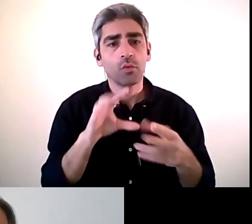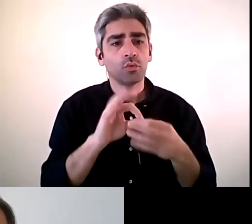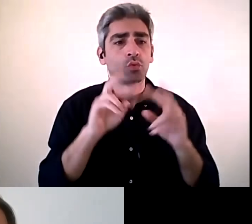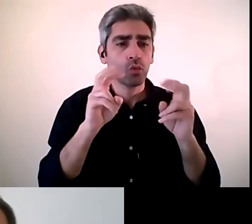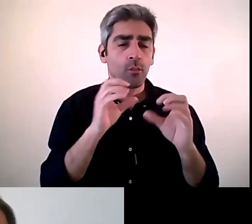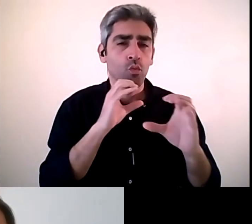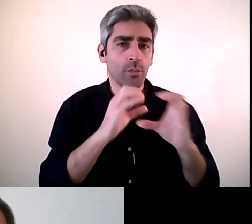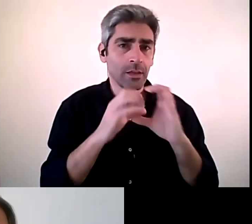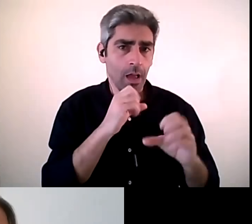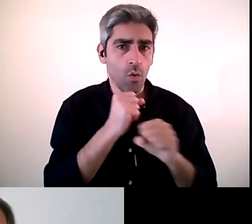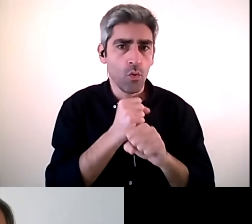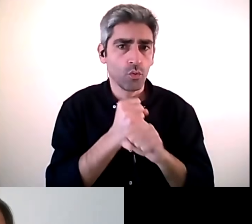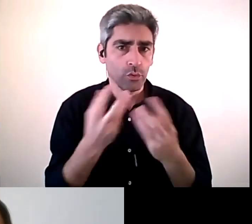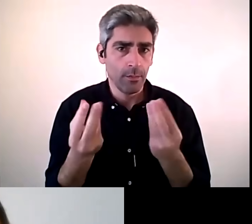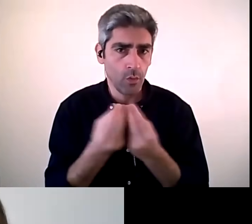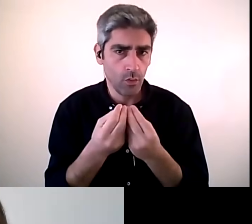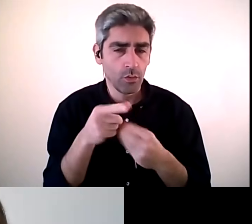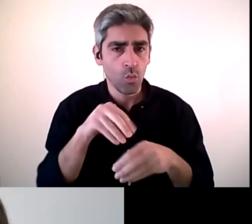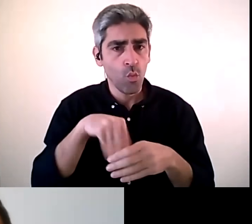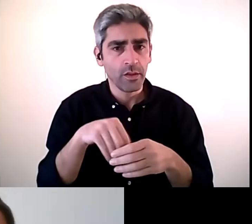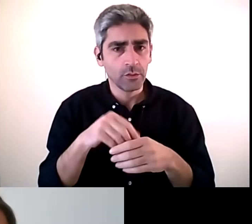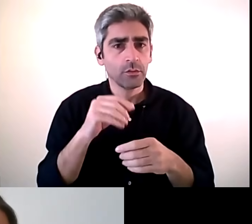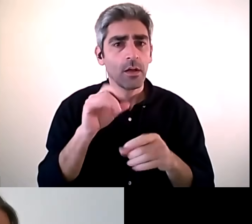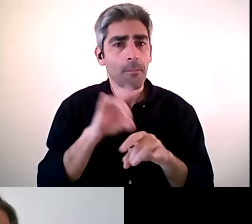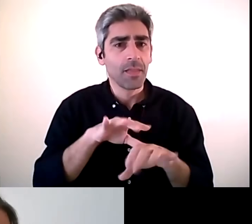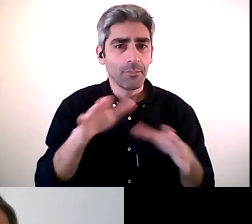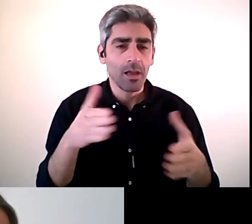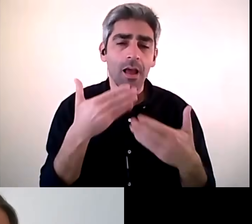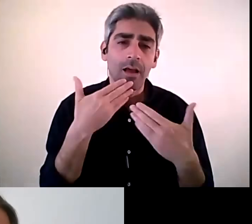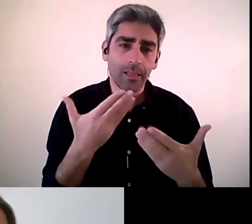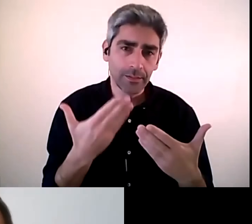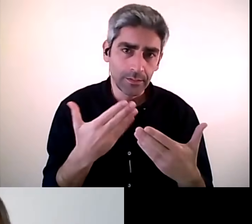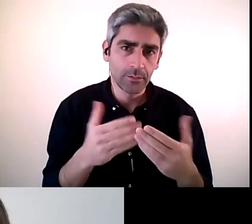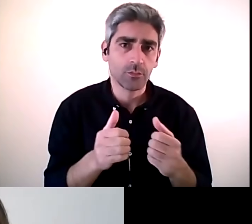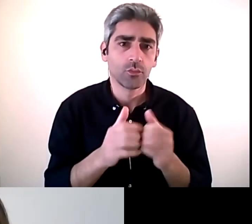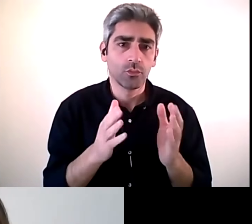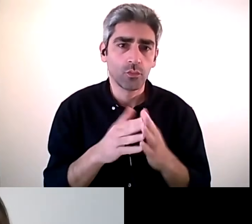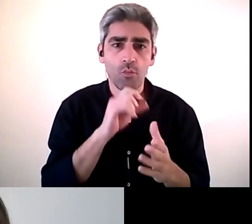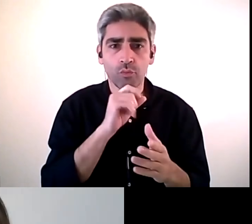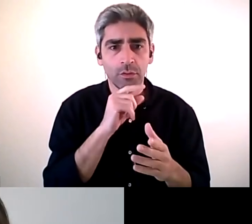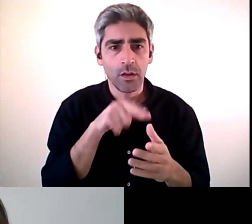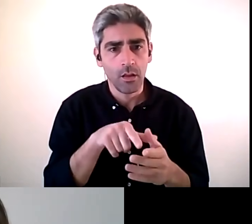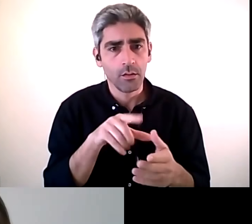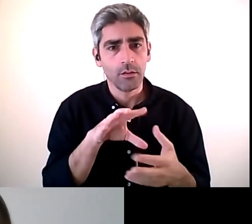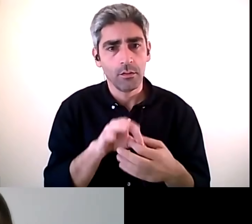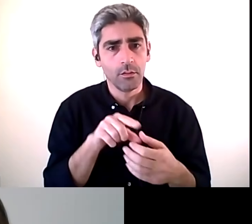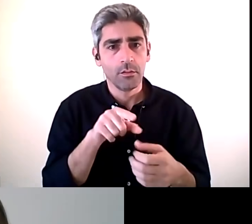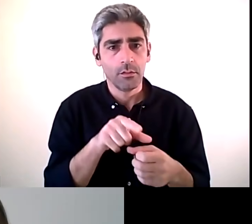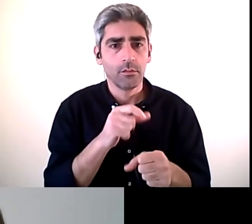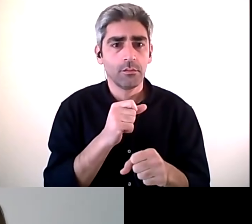com os trabalhadores em contexto de pandemia. Agradeço a oportunidade